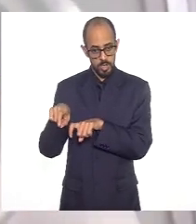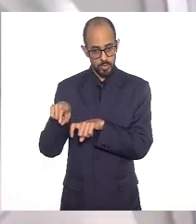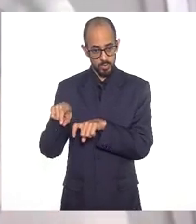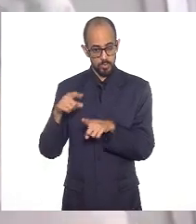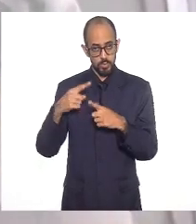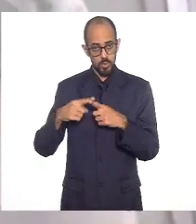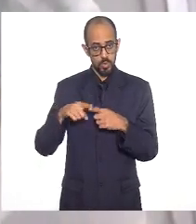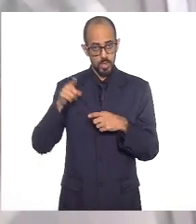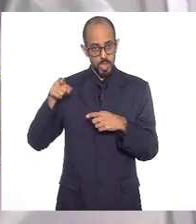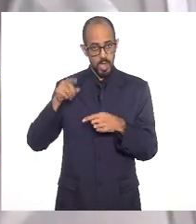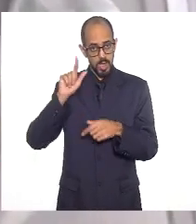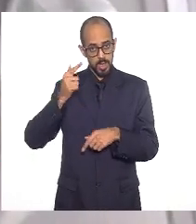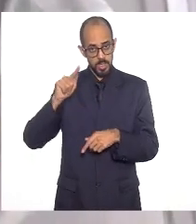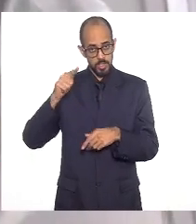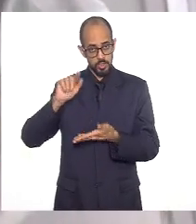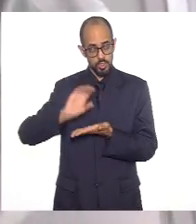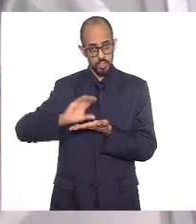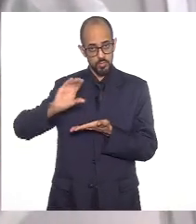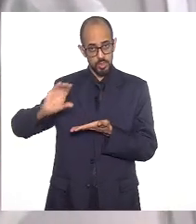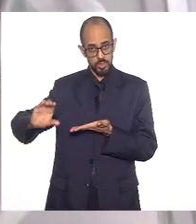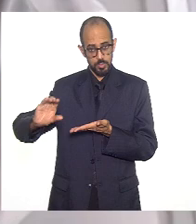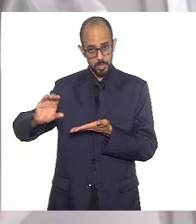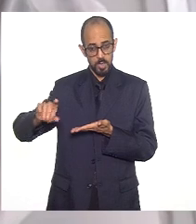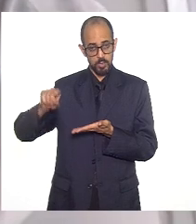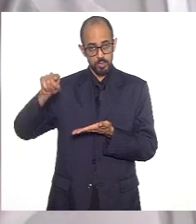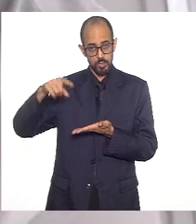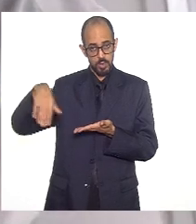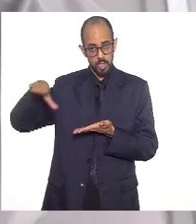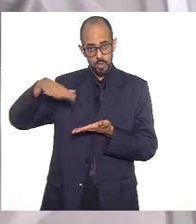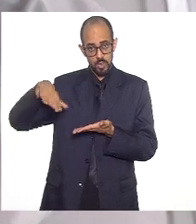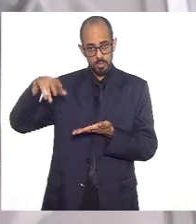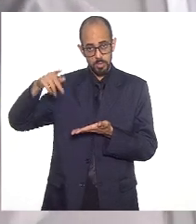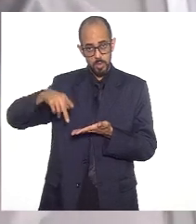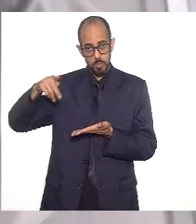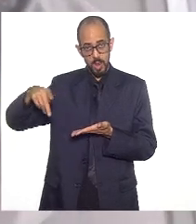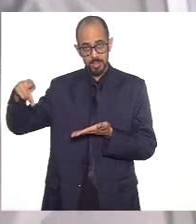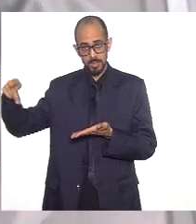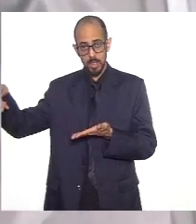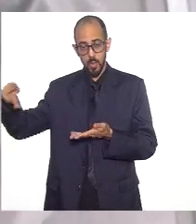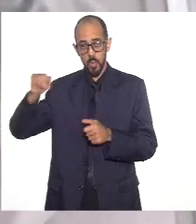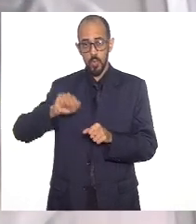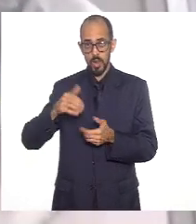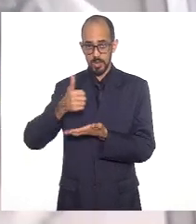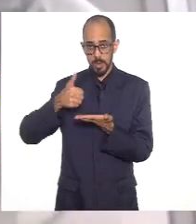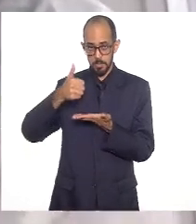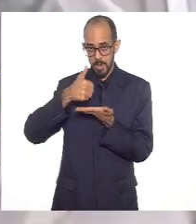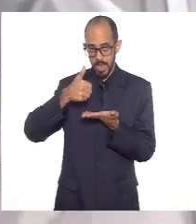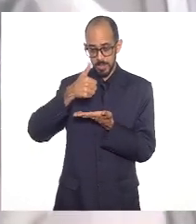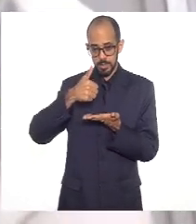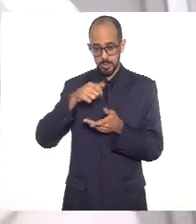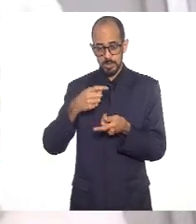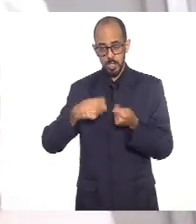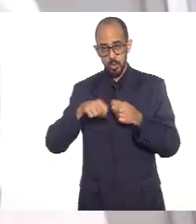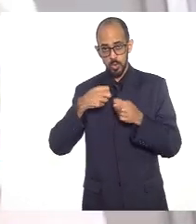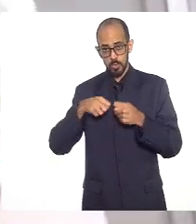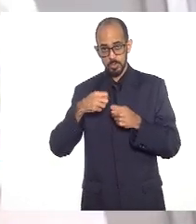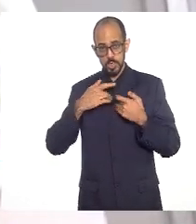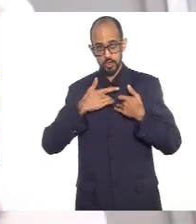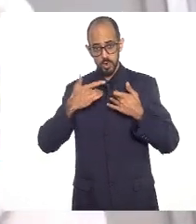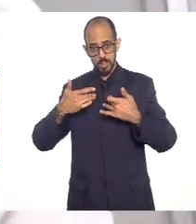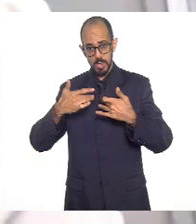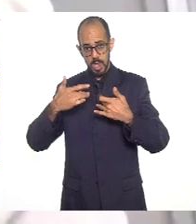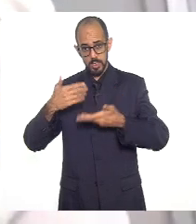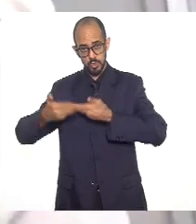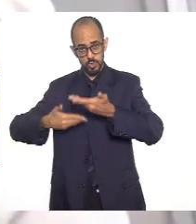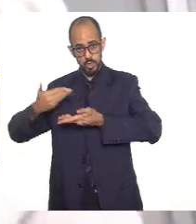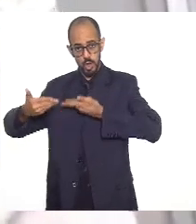isso? A garantia de investimento na nossa população, na base, né, nessa economia solidária, na economia de troca,